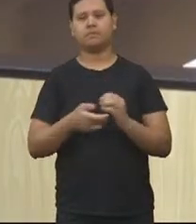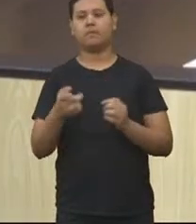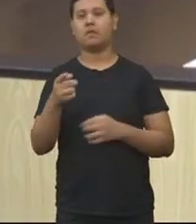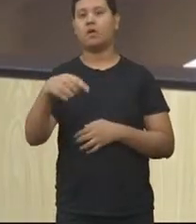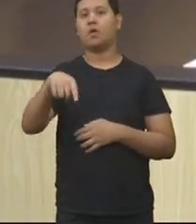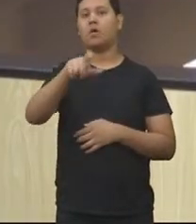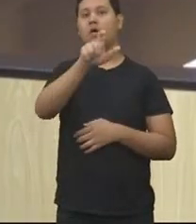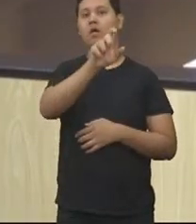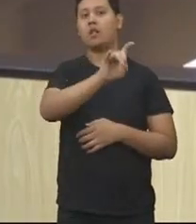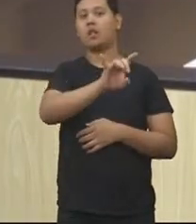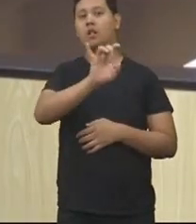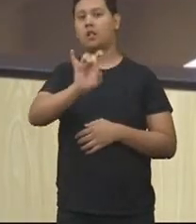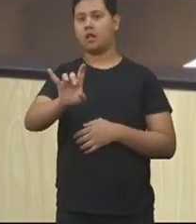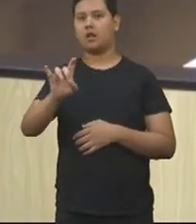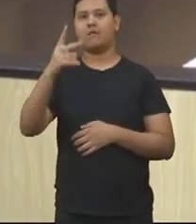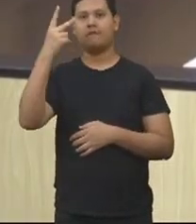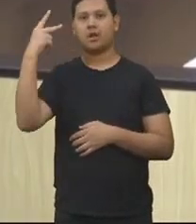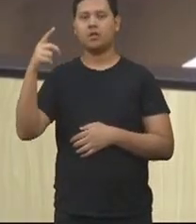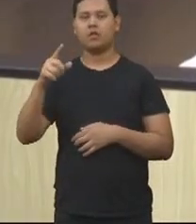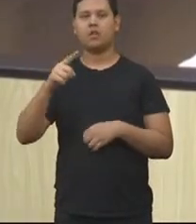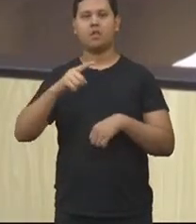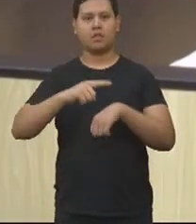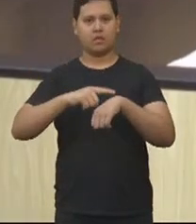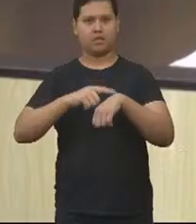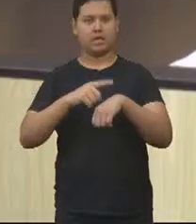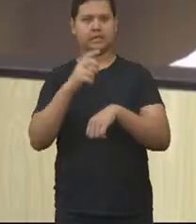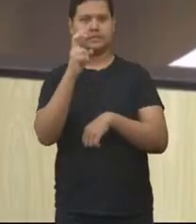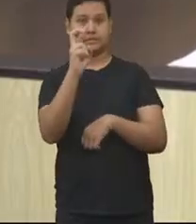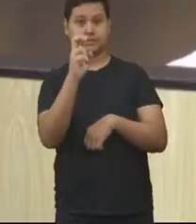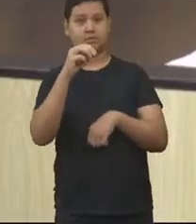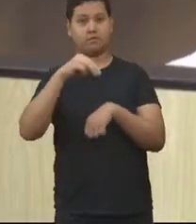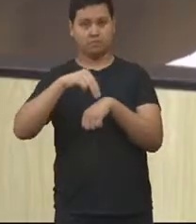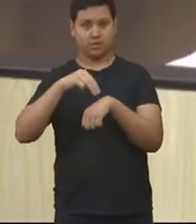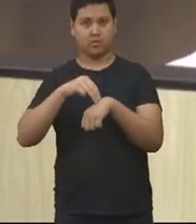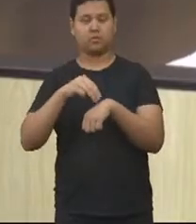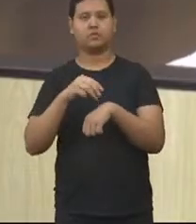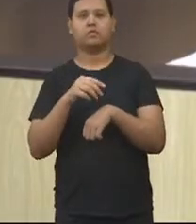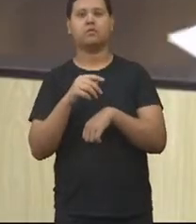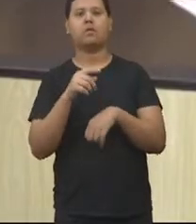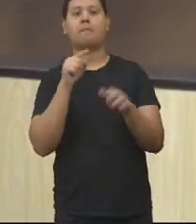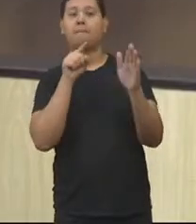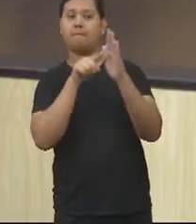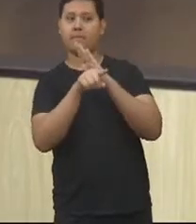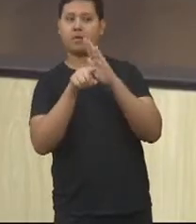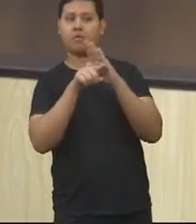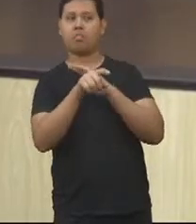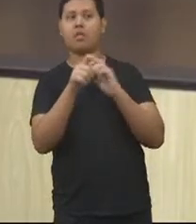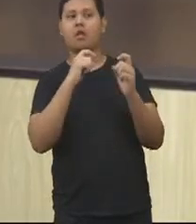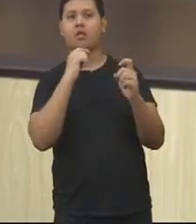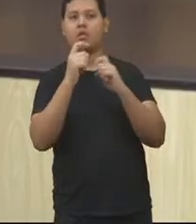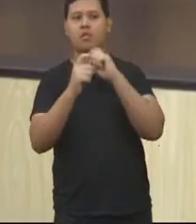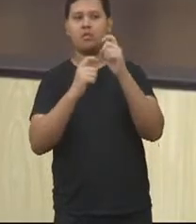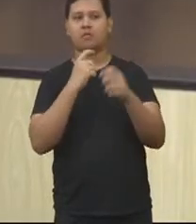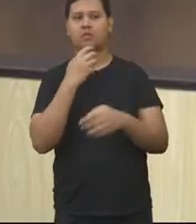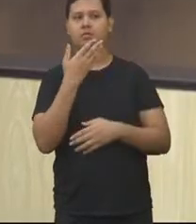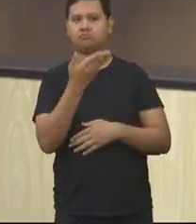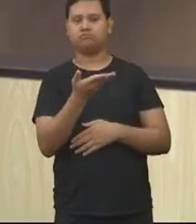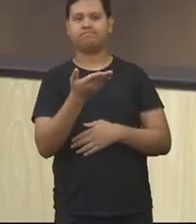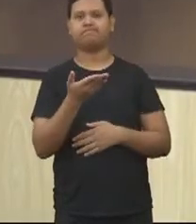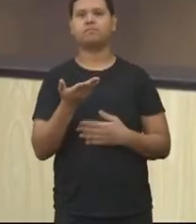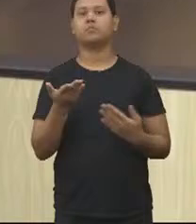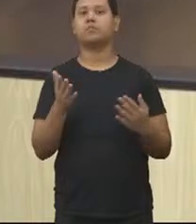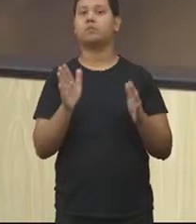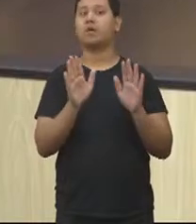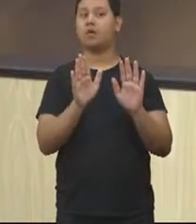Cada vereador terá o tempo total de 5 minutos para fazer as suas perguntas e questionamentos. Lembrando que esse